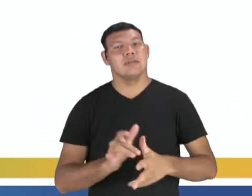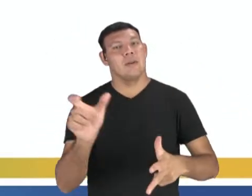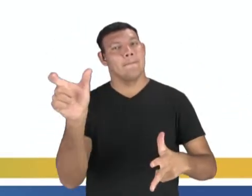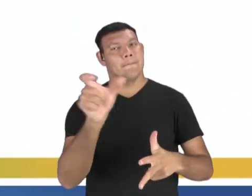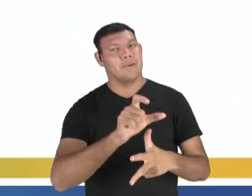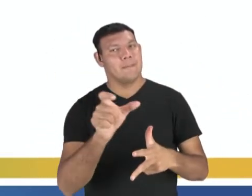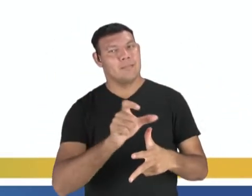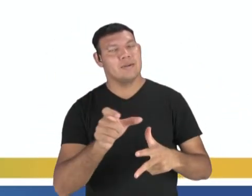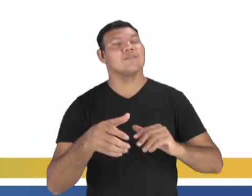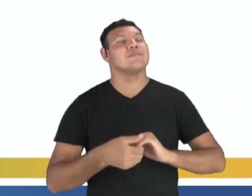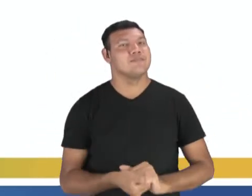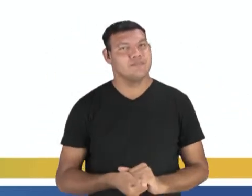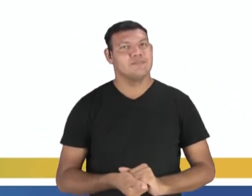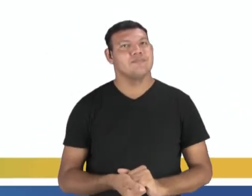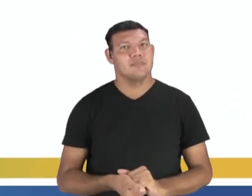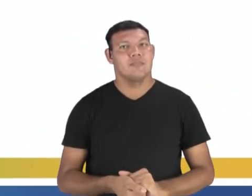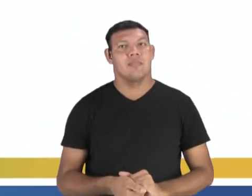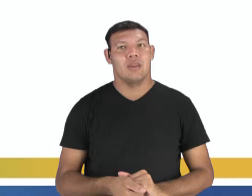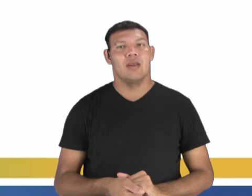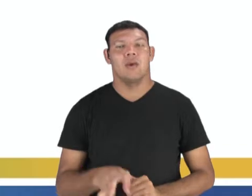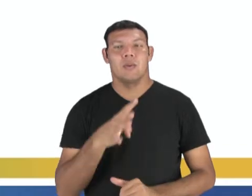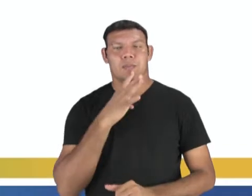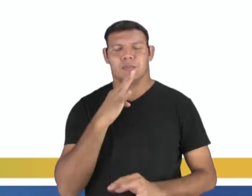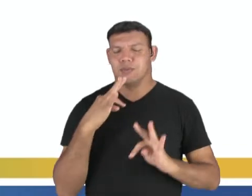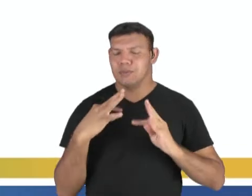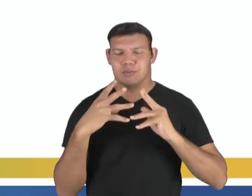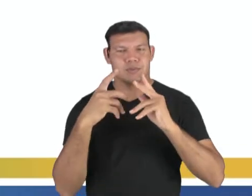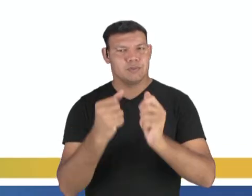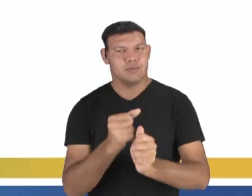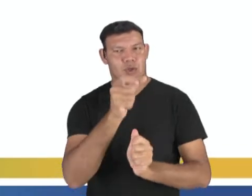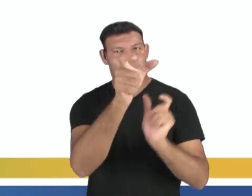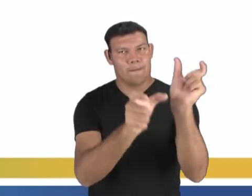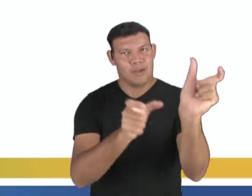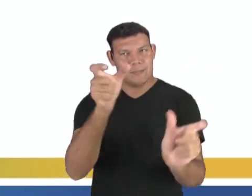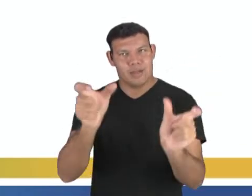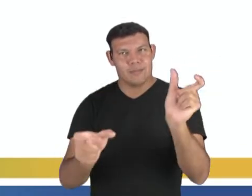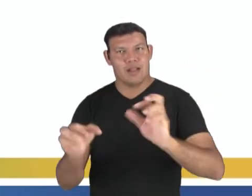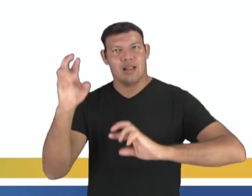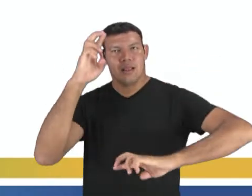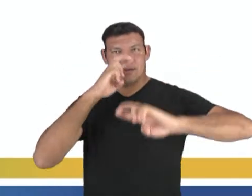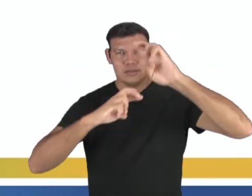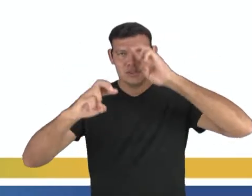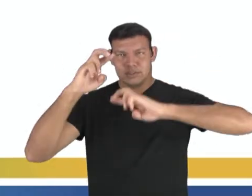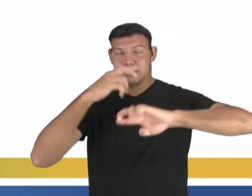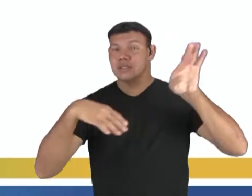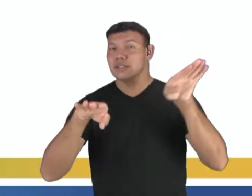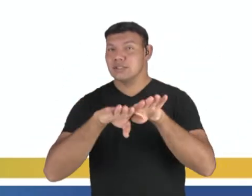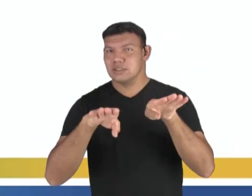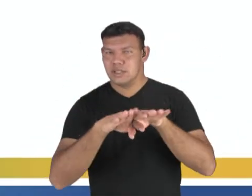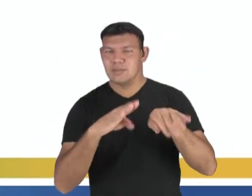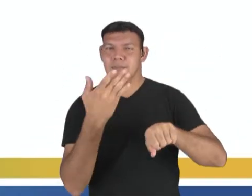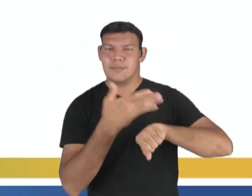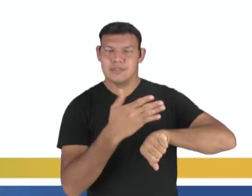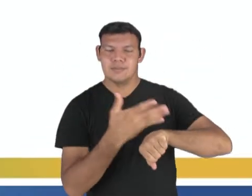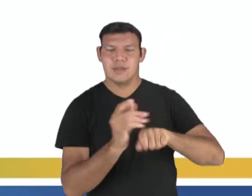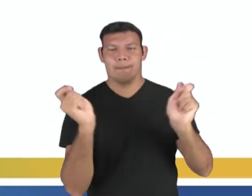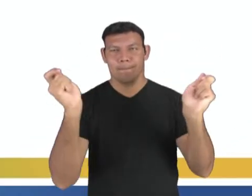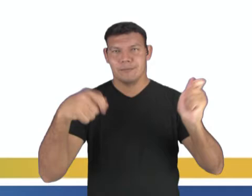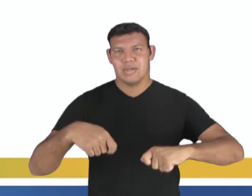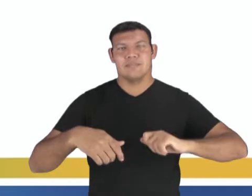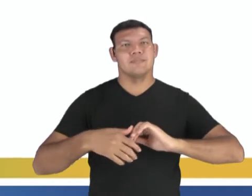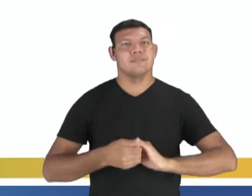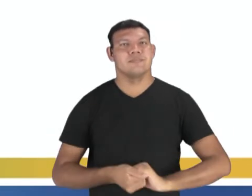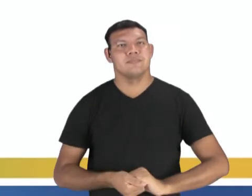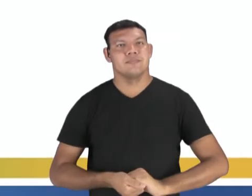primeira pessoa. Então, ele tanto conhece todo mundo como narrador observador, mas ele também pode fazer parte